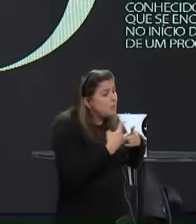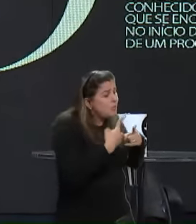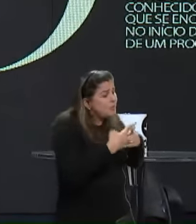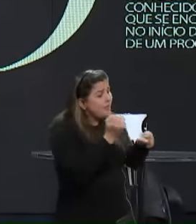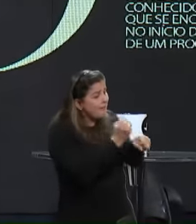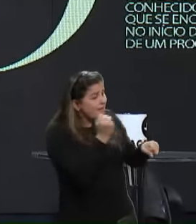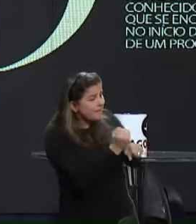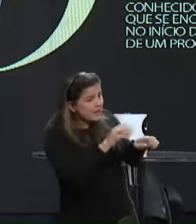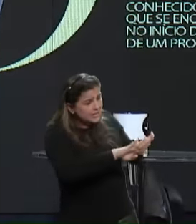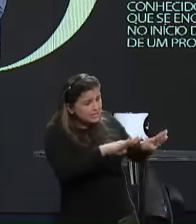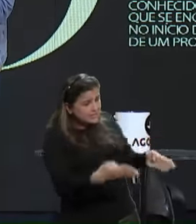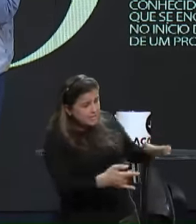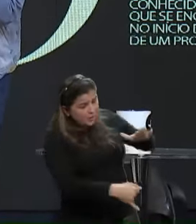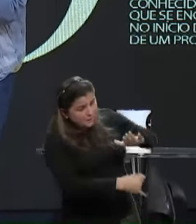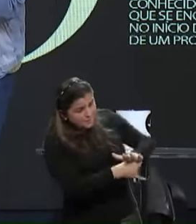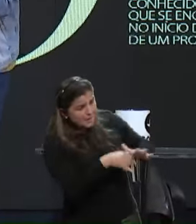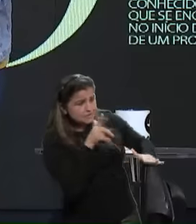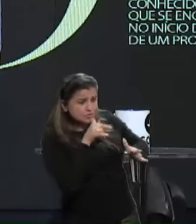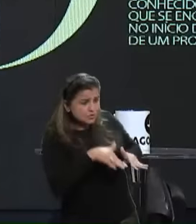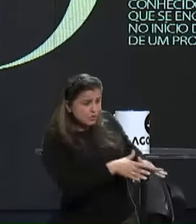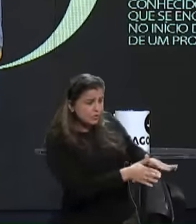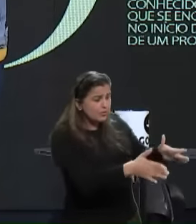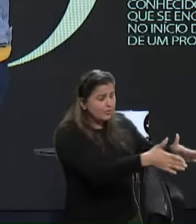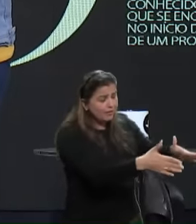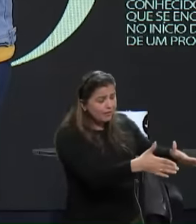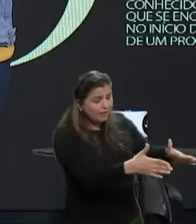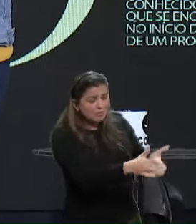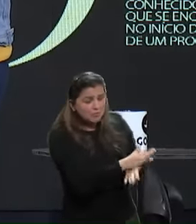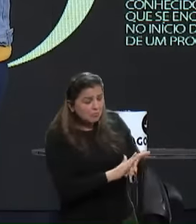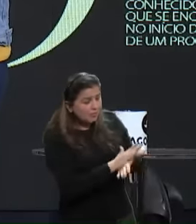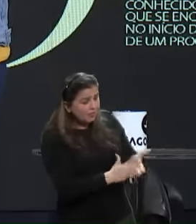altar debaixo de um rio se